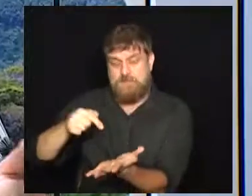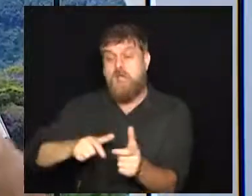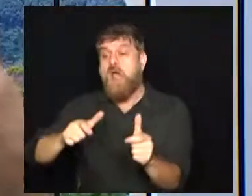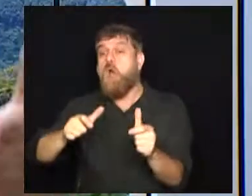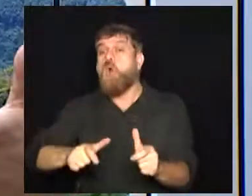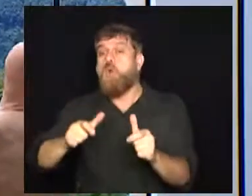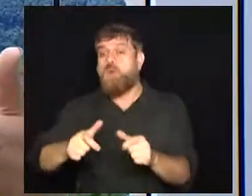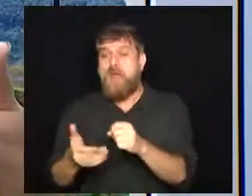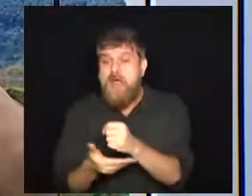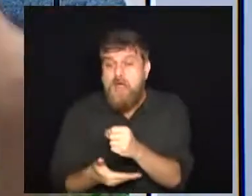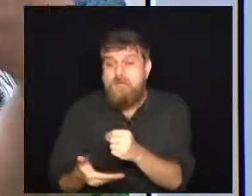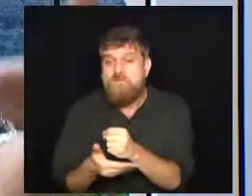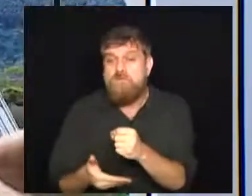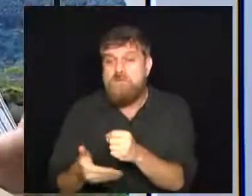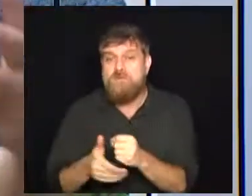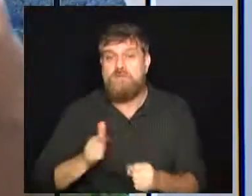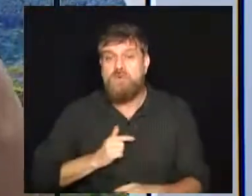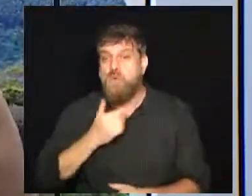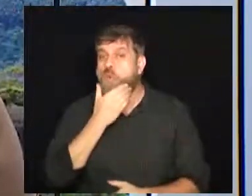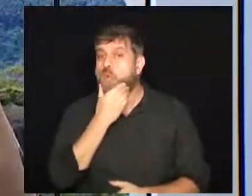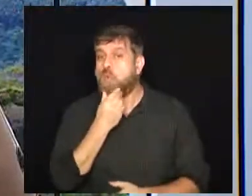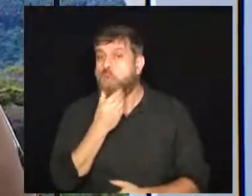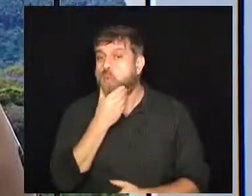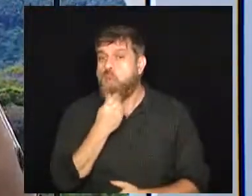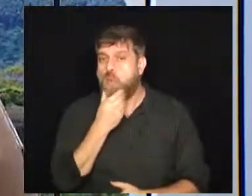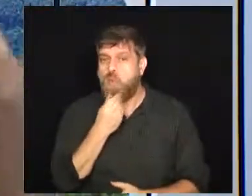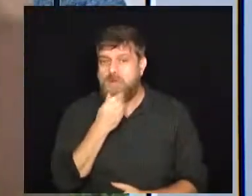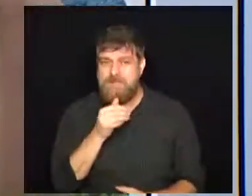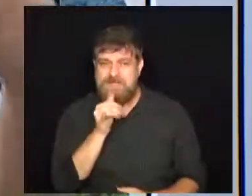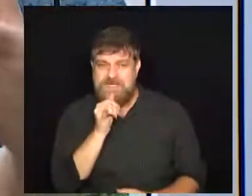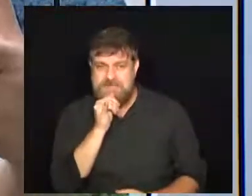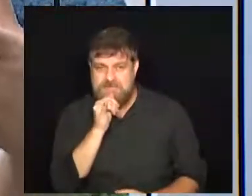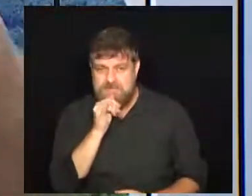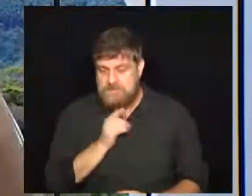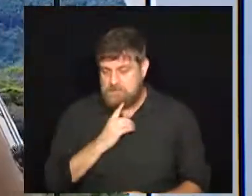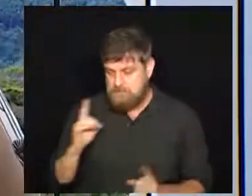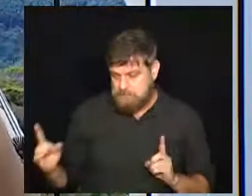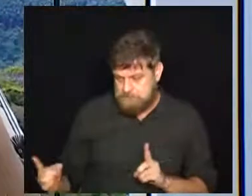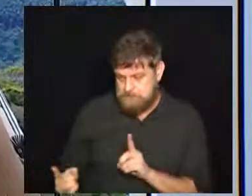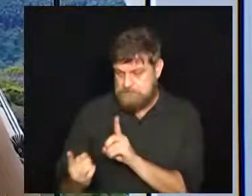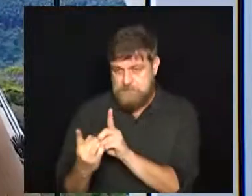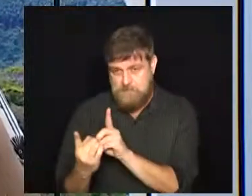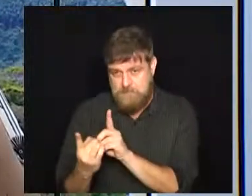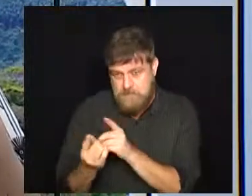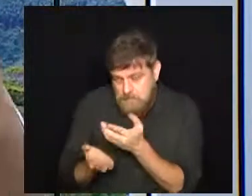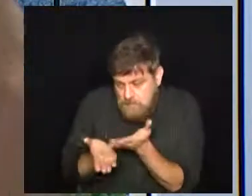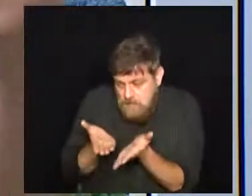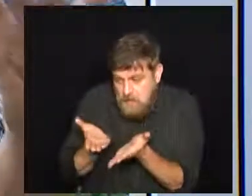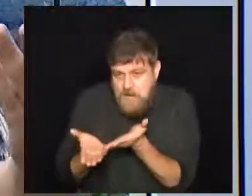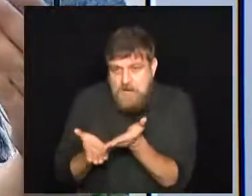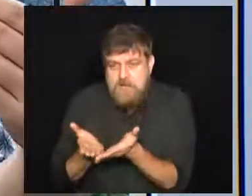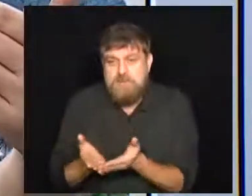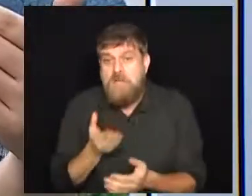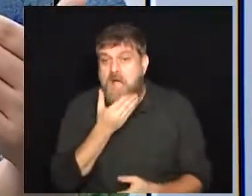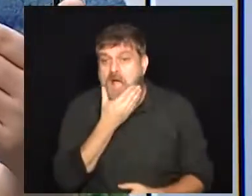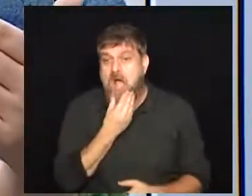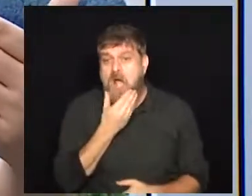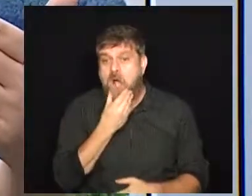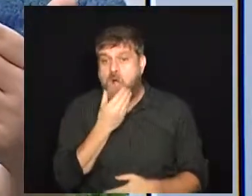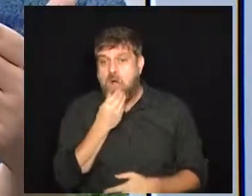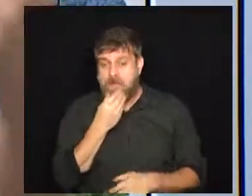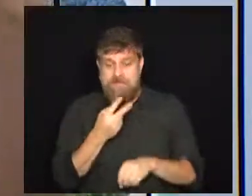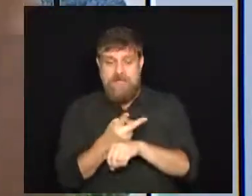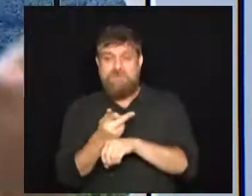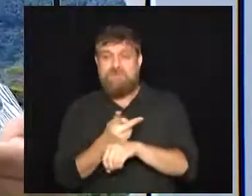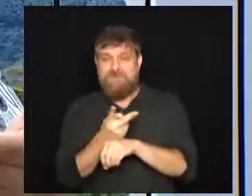ser fundamentado por homens, no caso, para tratar aquele homem que ele busca o centro, não caso, por